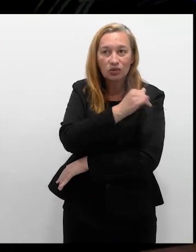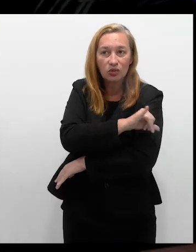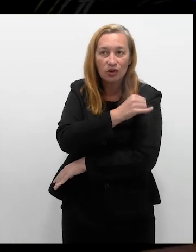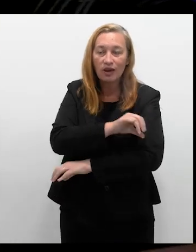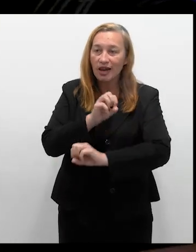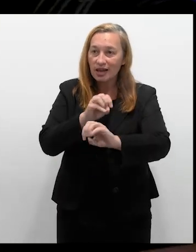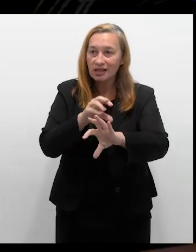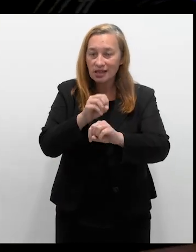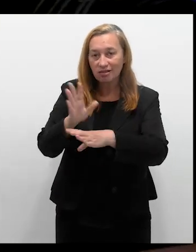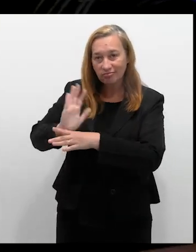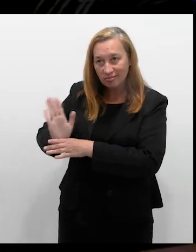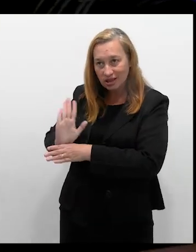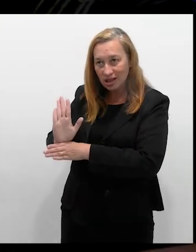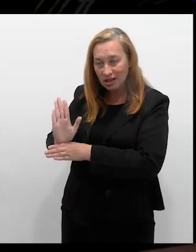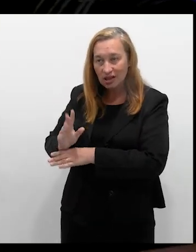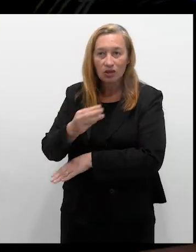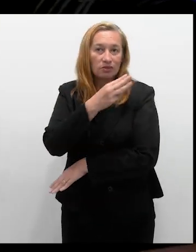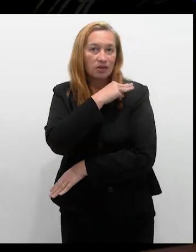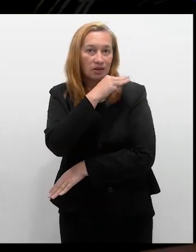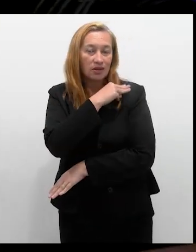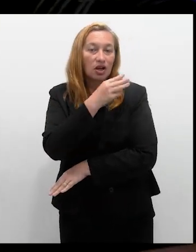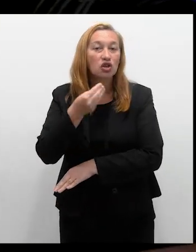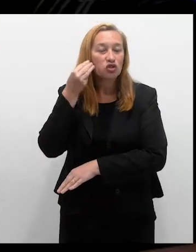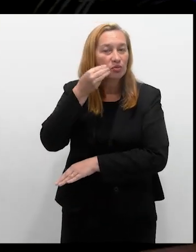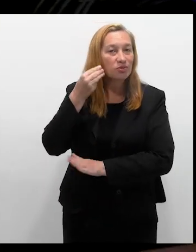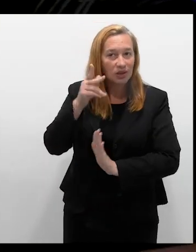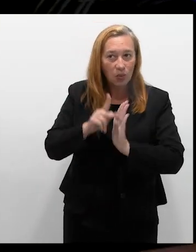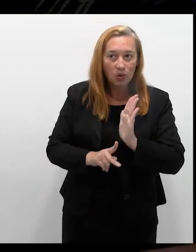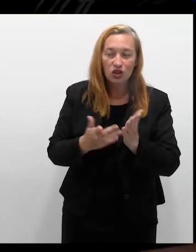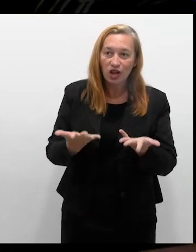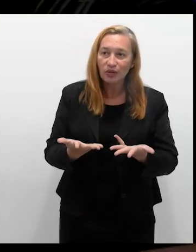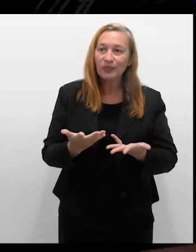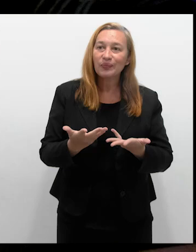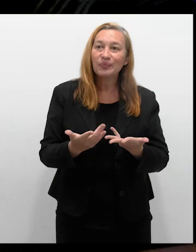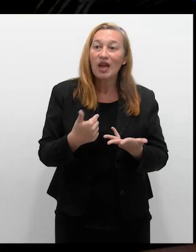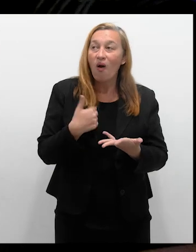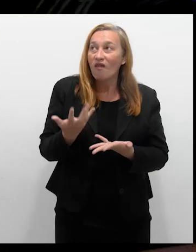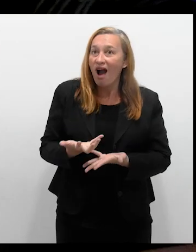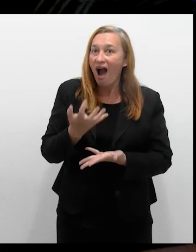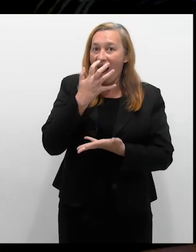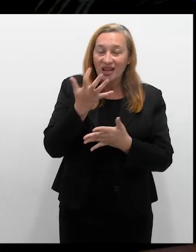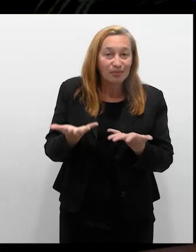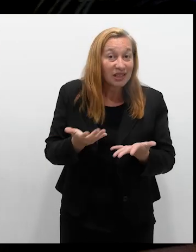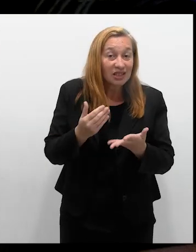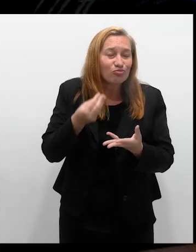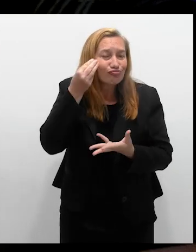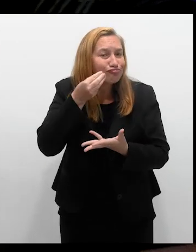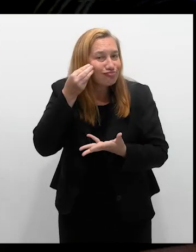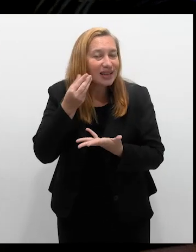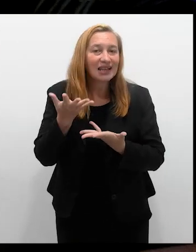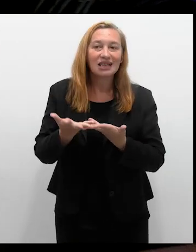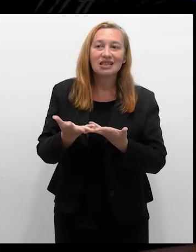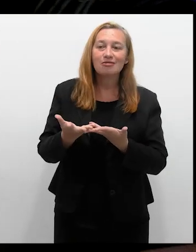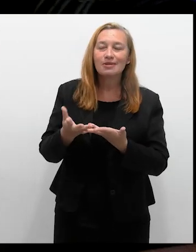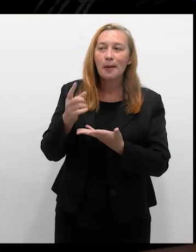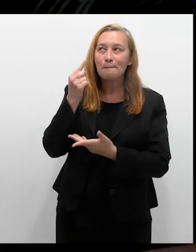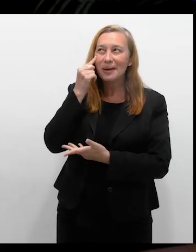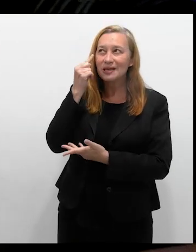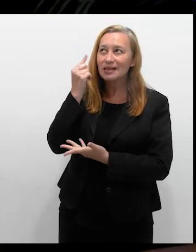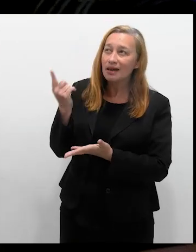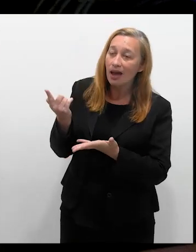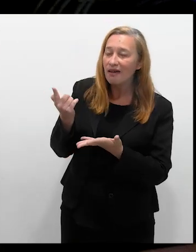Rio, dando aulas de cinema para o ensino médio, num projeto experimental. E eu fiquei muito encantada com essa experiência